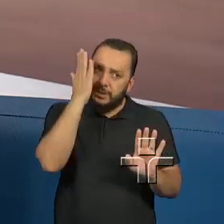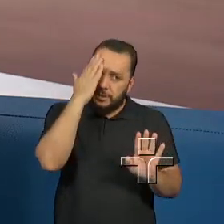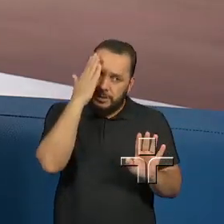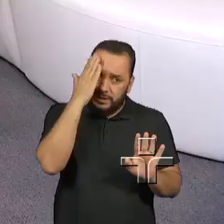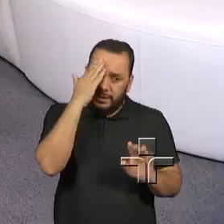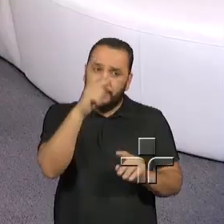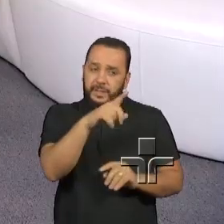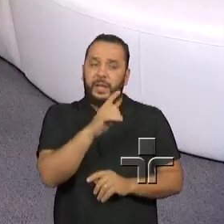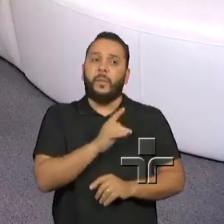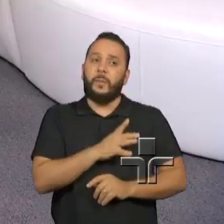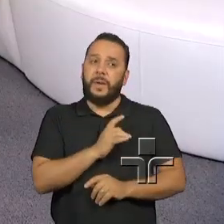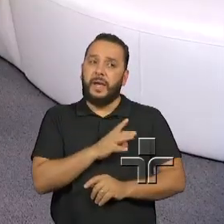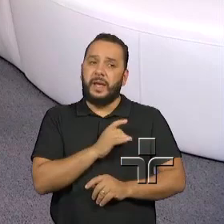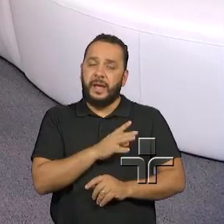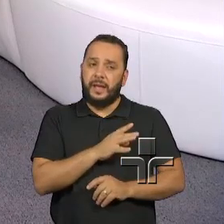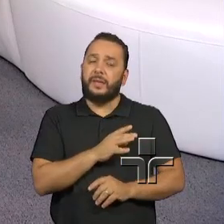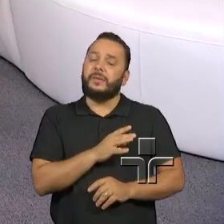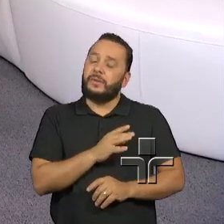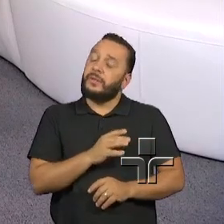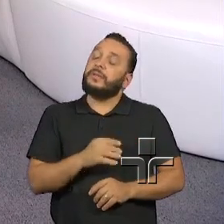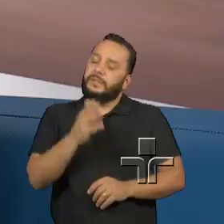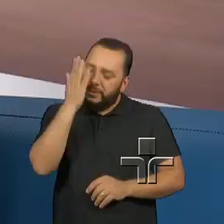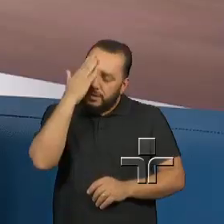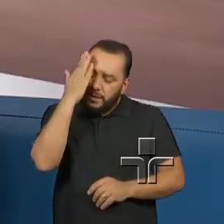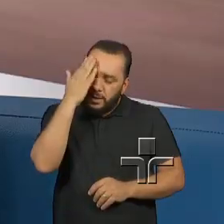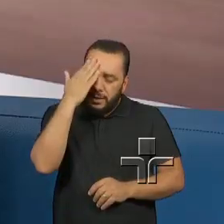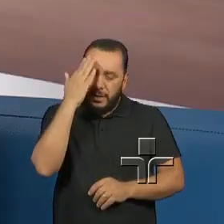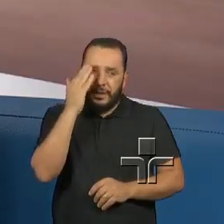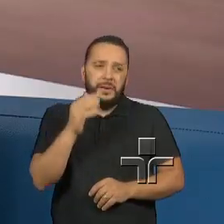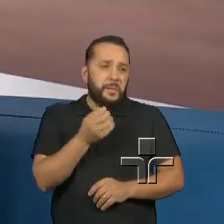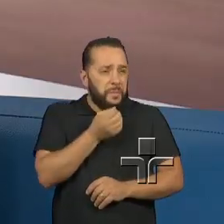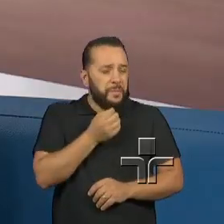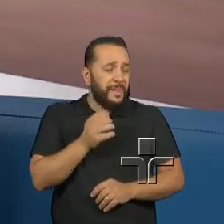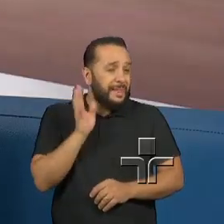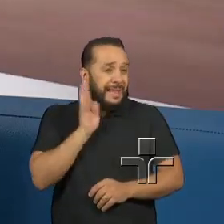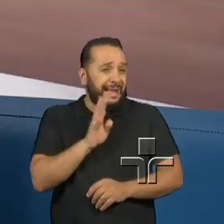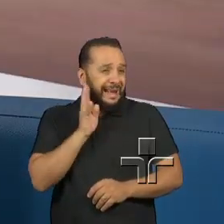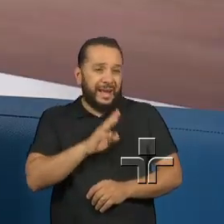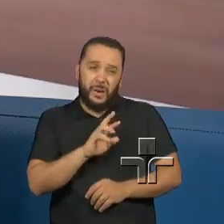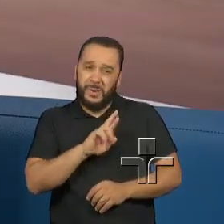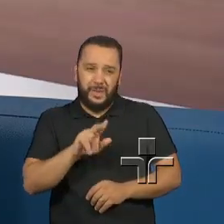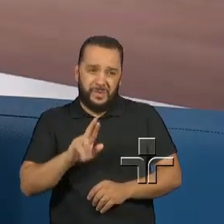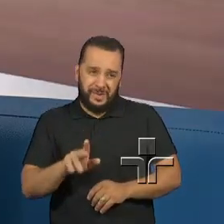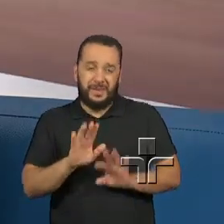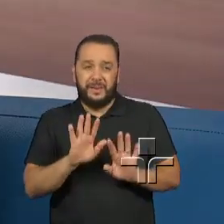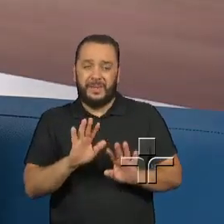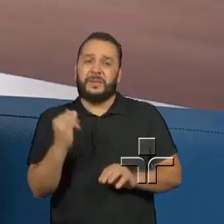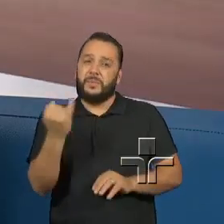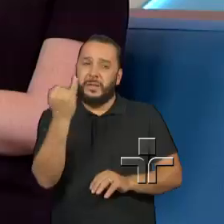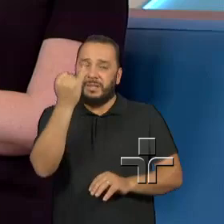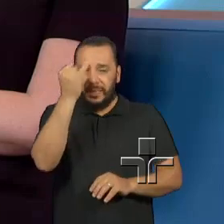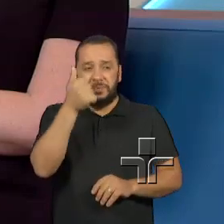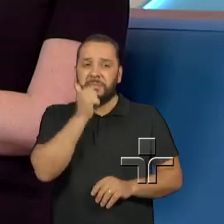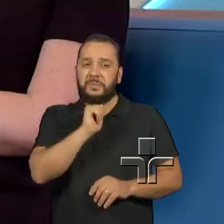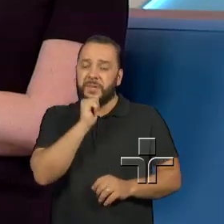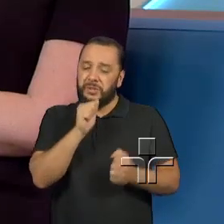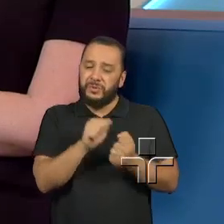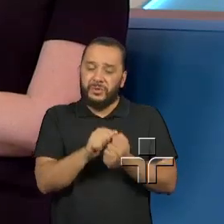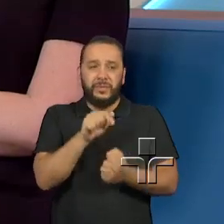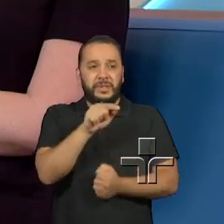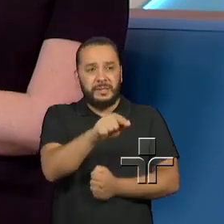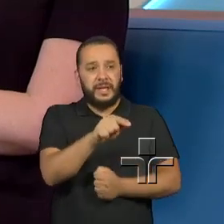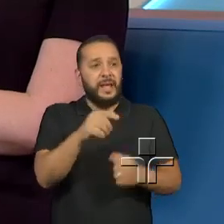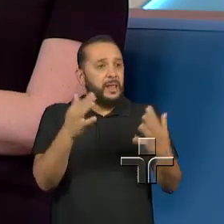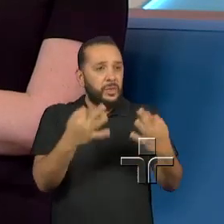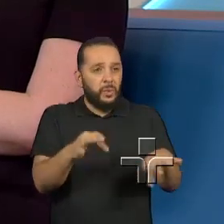com medo, não é legal mesmo, mas é importante, a mamãe vai estar com você. Então vai doer na hora, mas